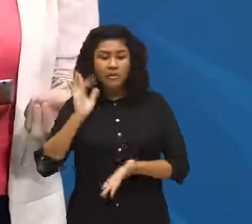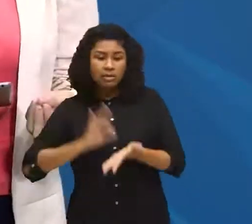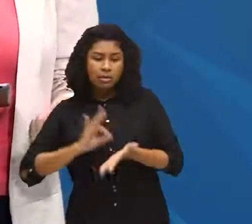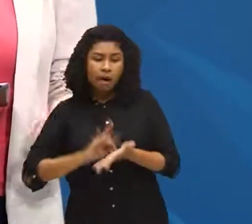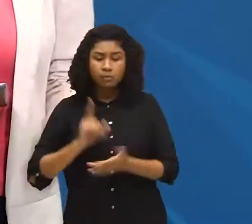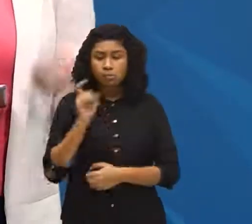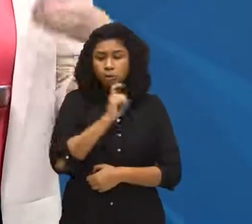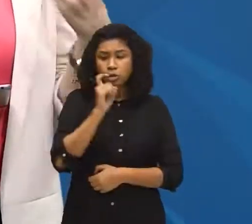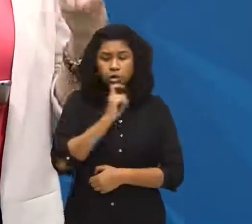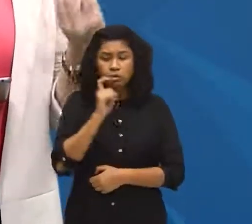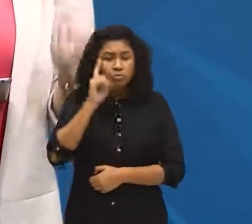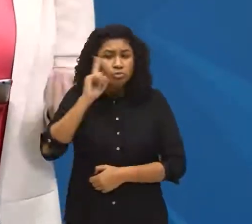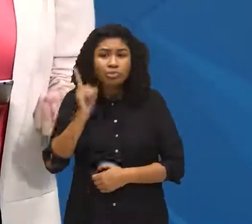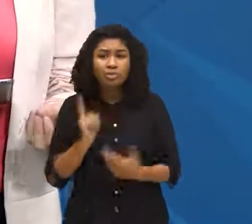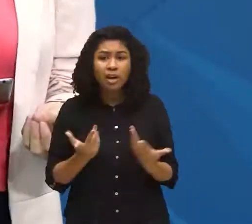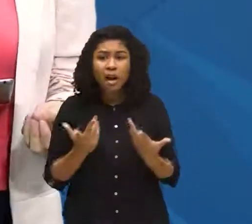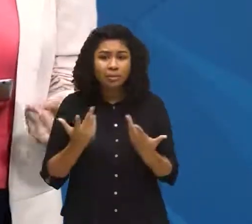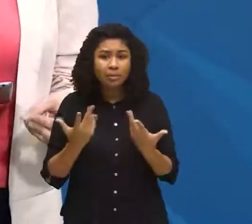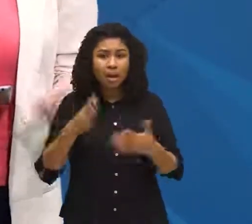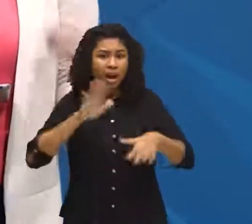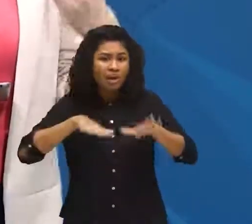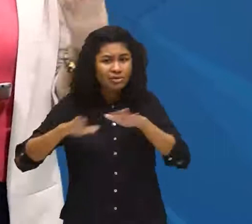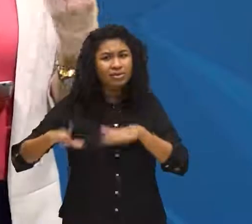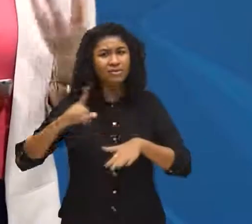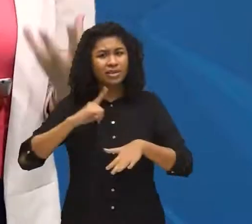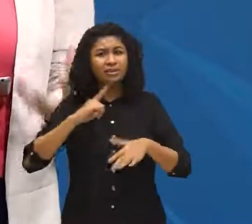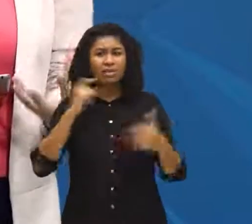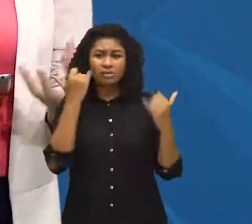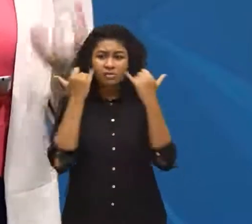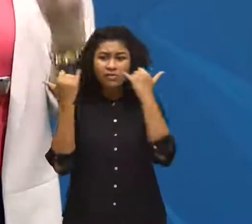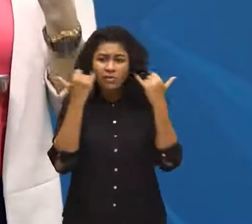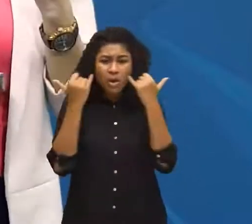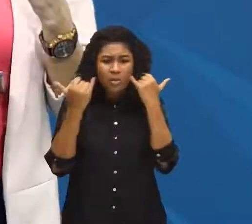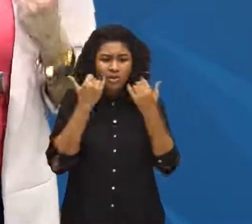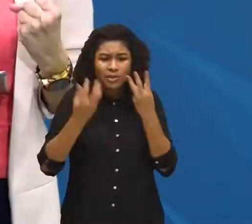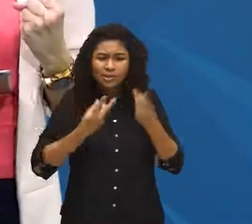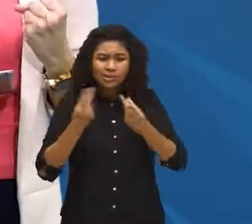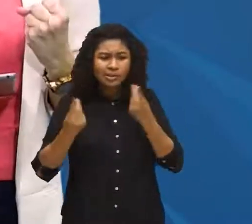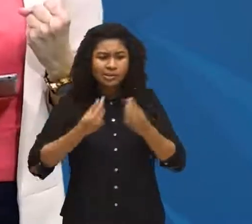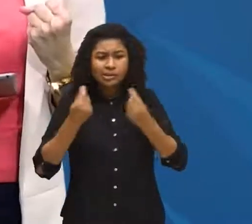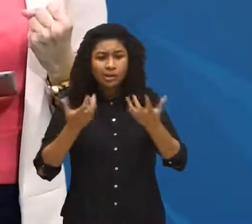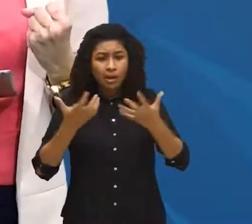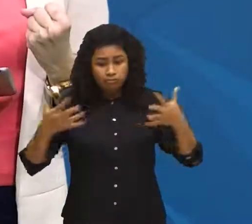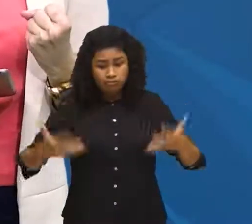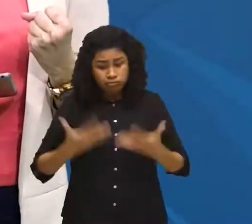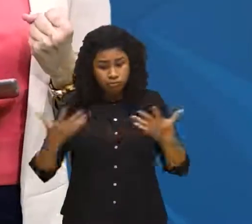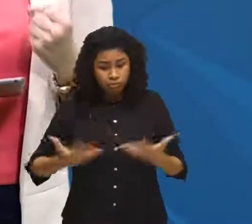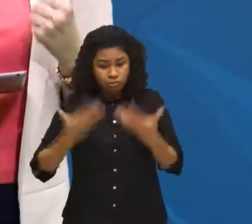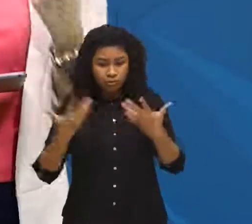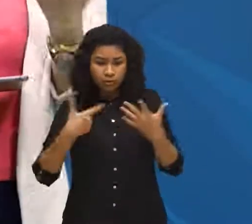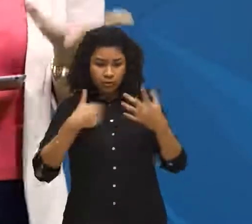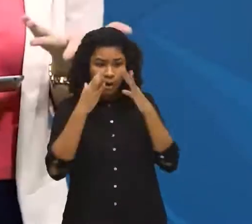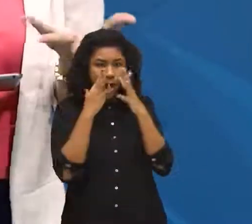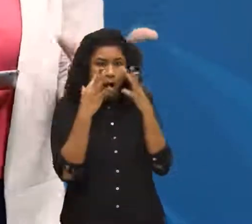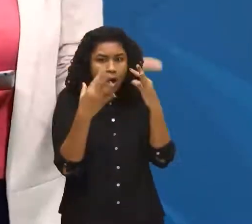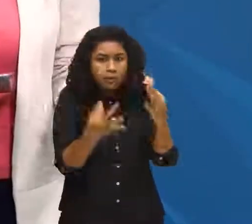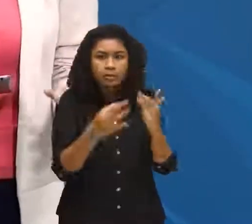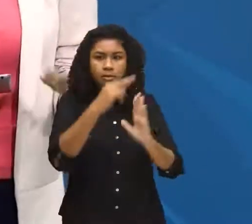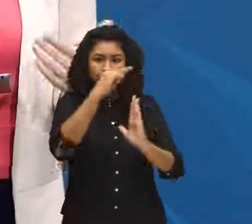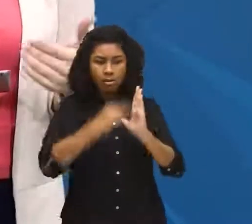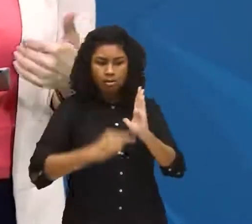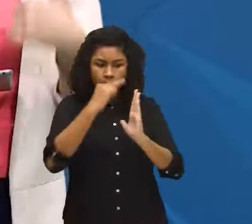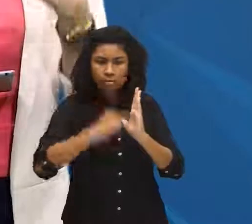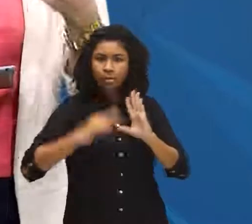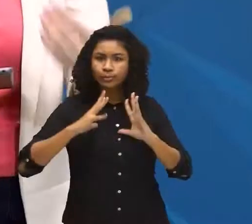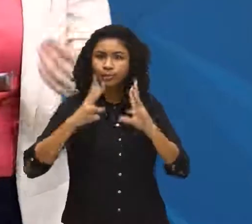conteúdo sensacionalista, apelativo, justamente por isso, para trazer a sua atenção. Você